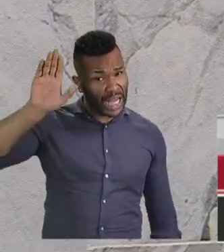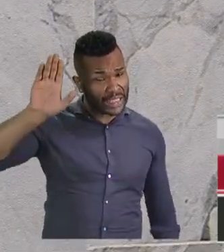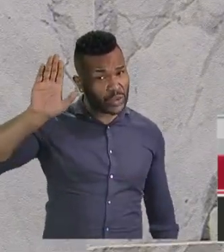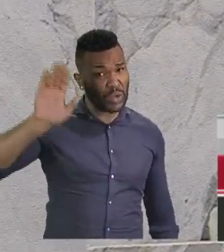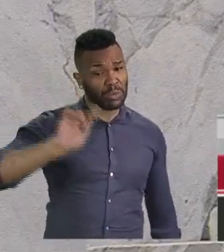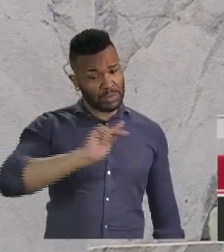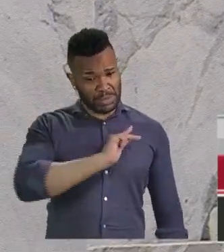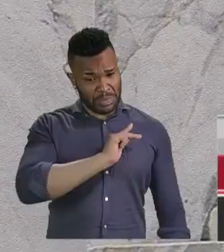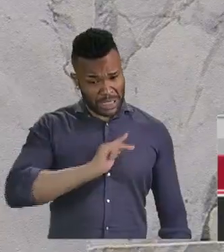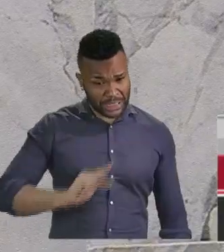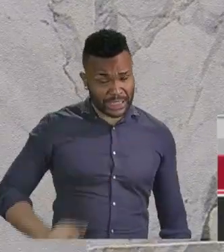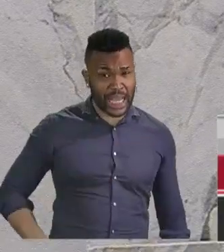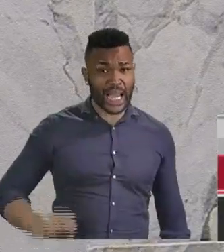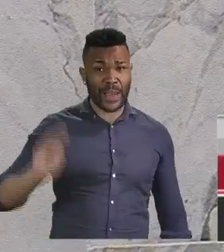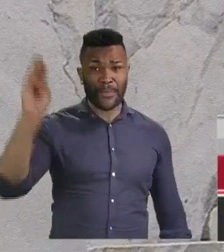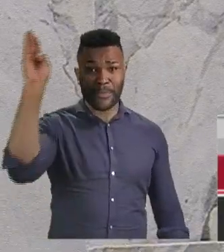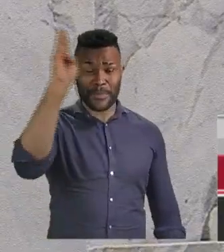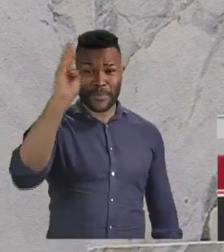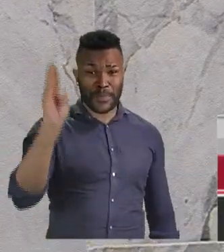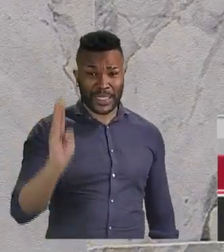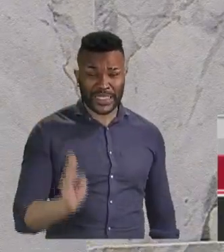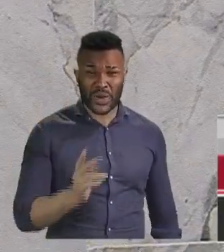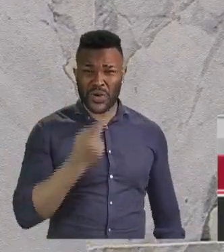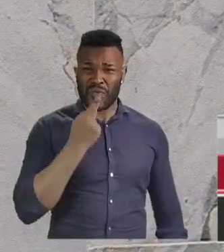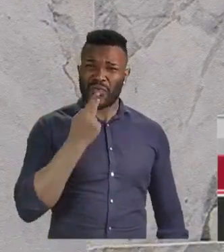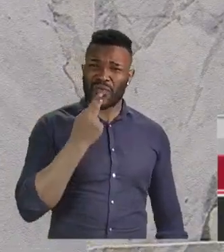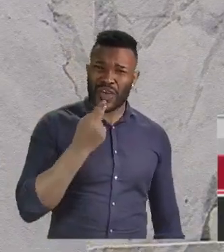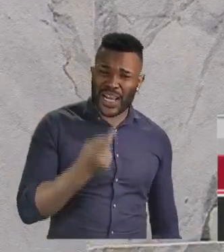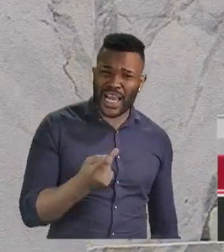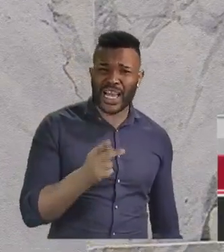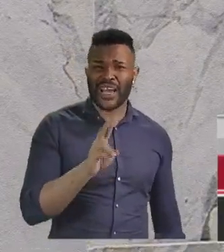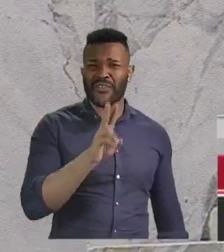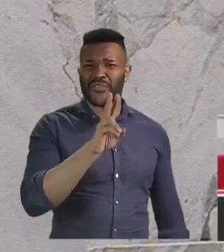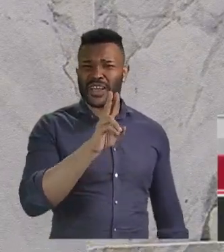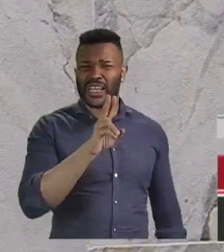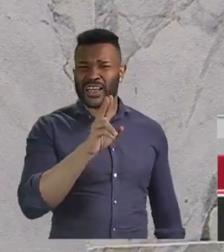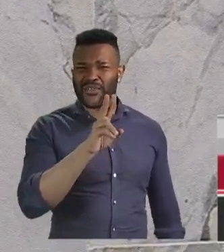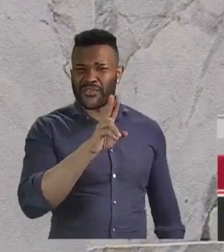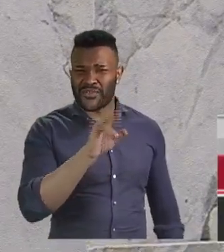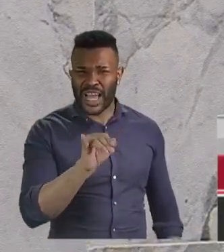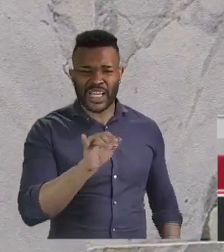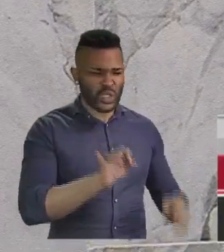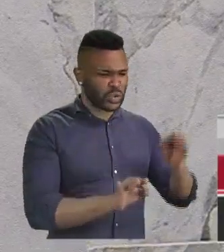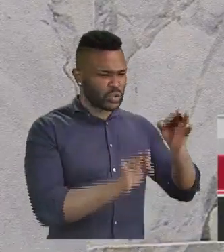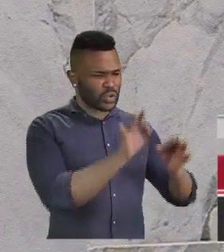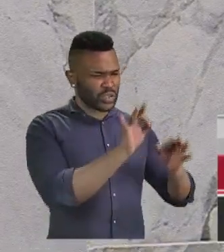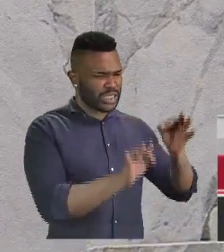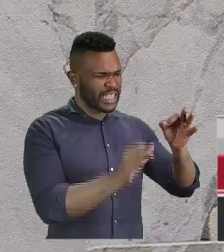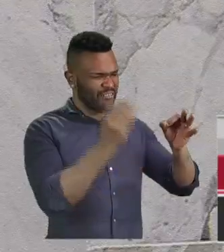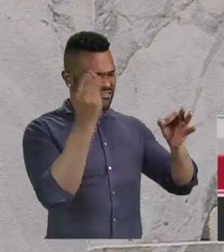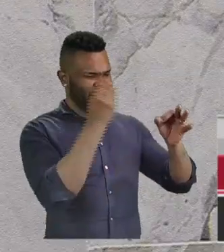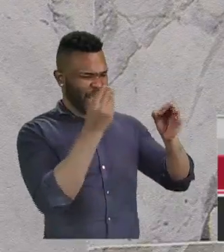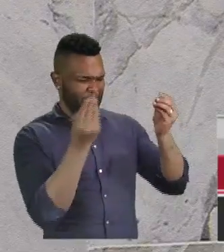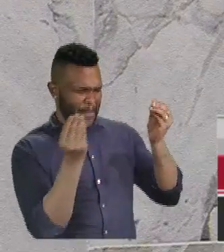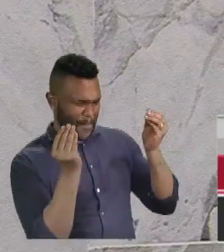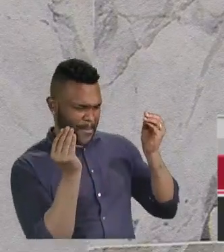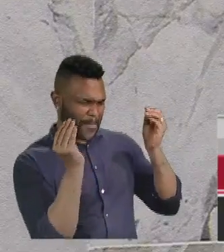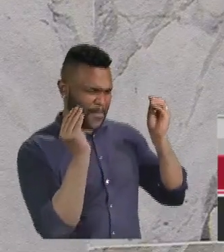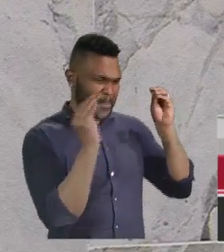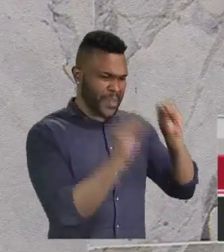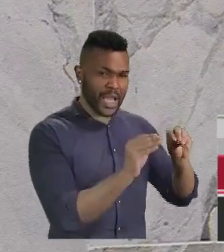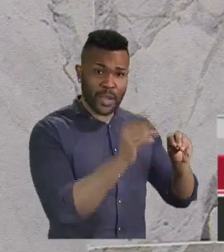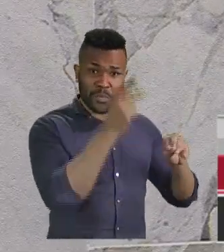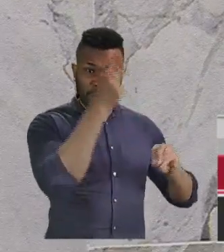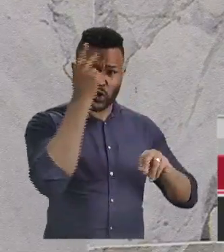a presidente do Brasil, dizendo que ainda vai tirar mais forças do judiciário e colocar mais um preso condenado